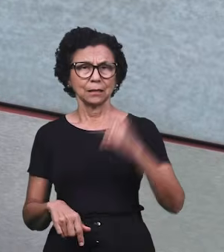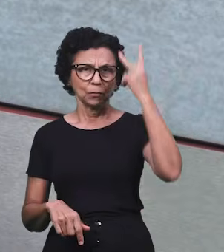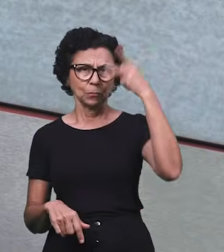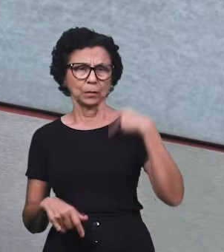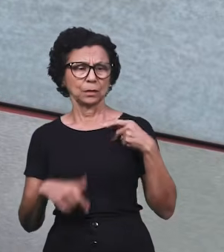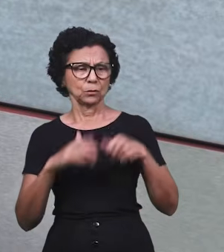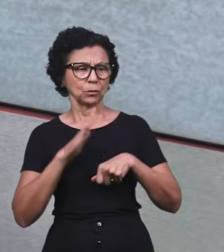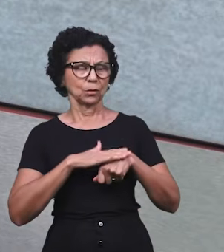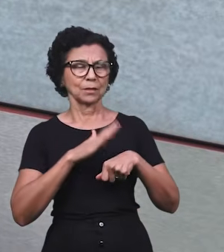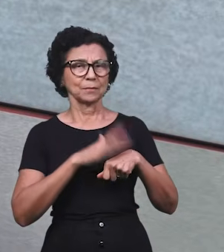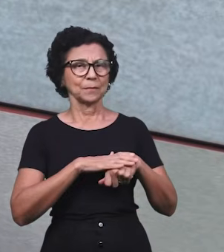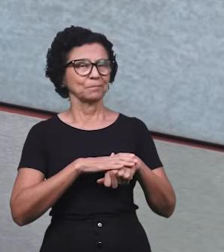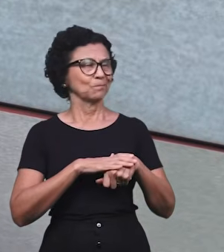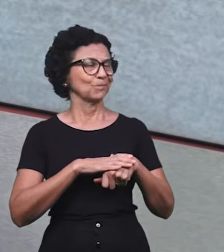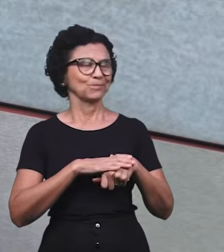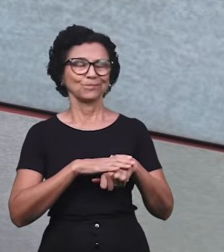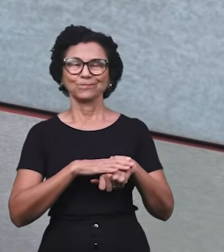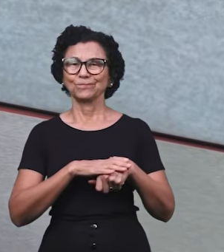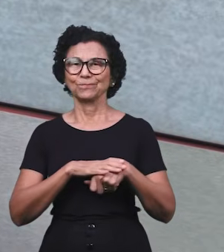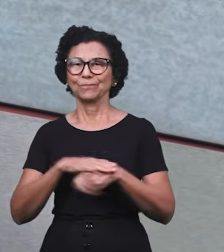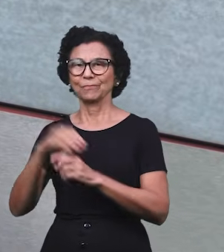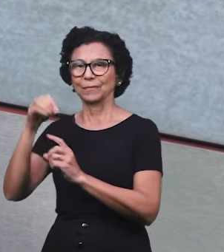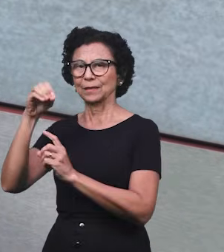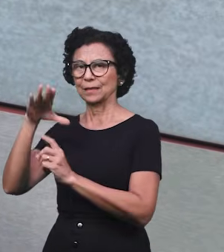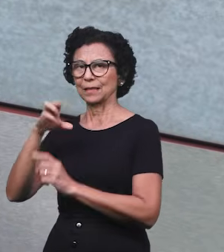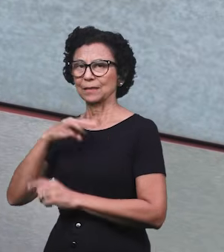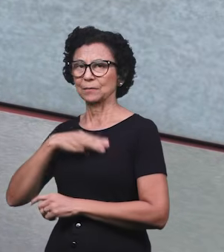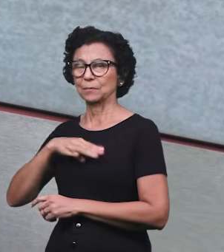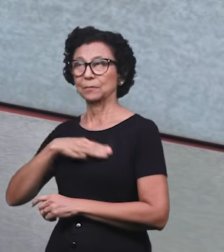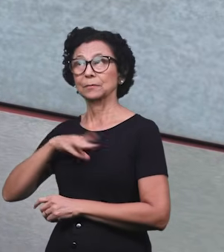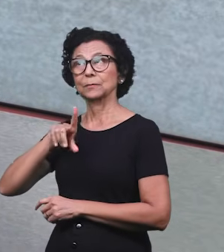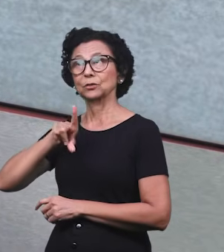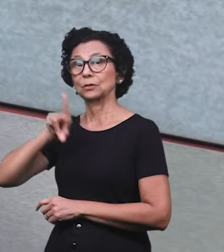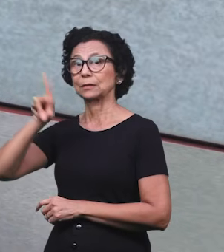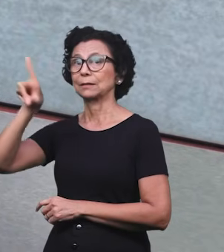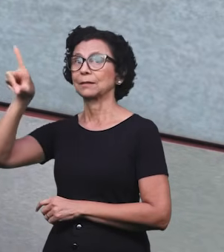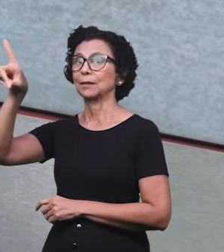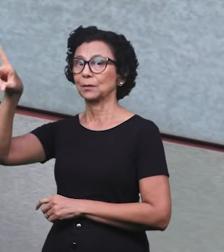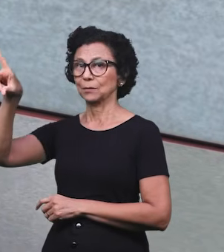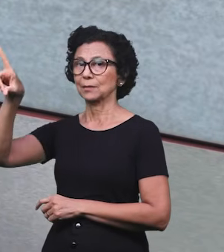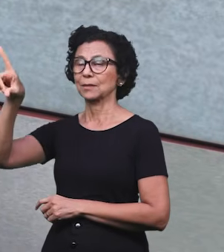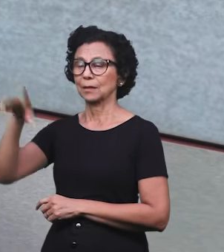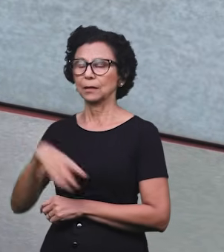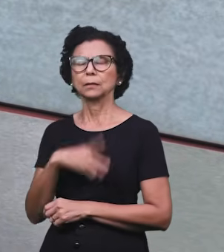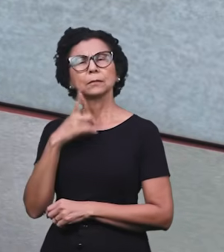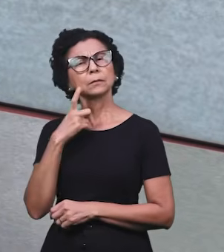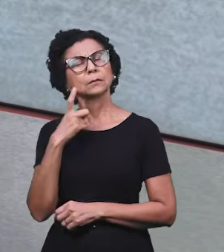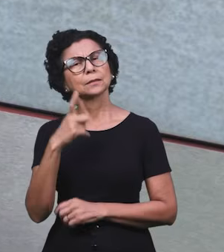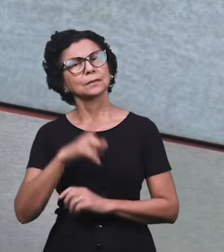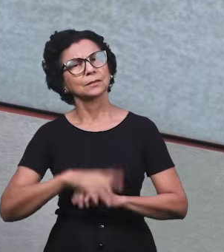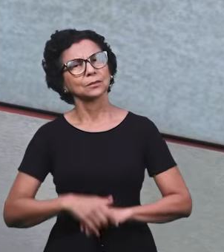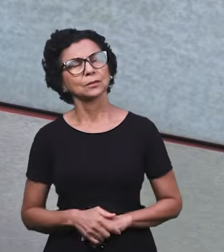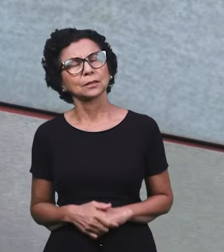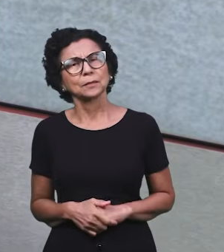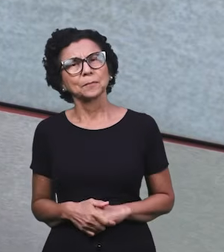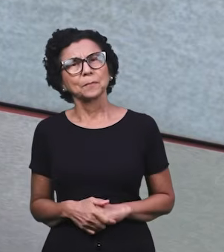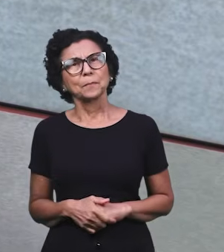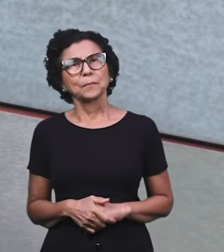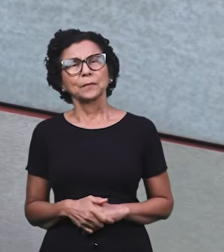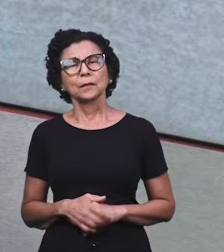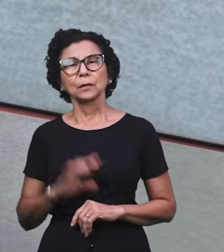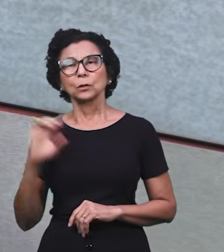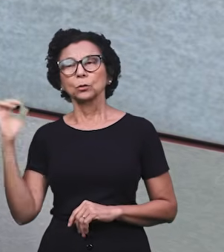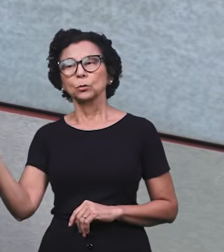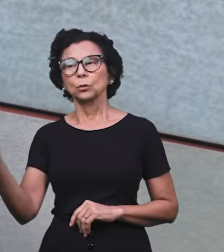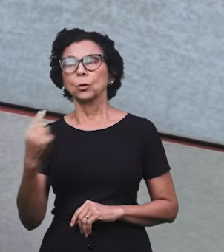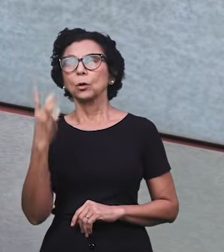foi feito pela graça e pela misericórdia do nosso Deus. Interessante, quando eu falo o nosso